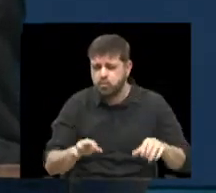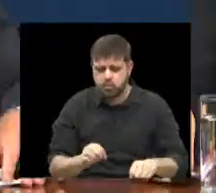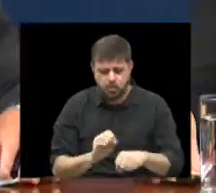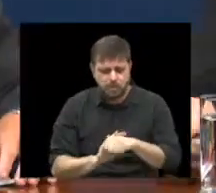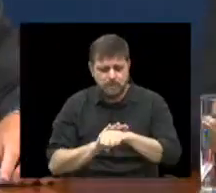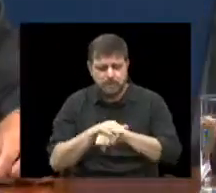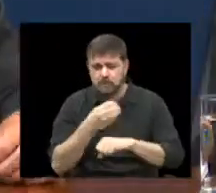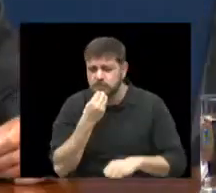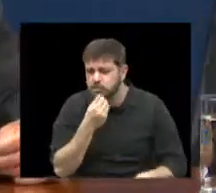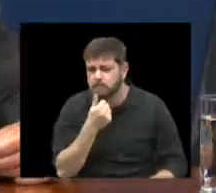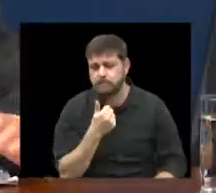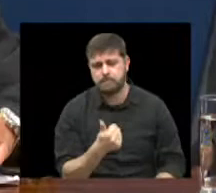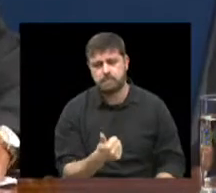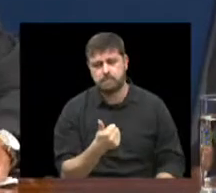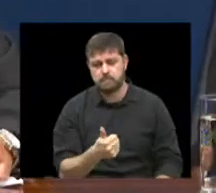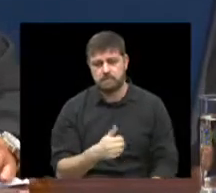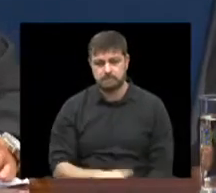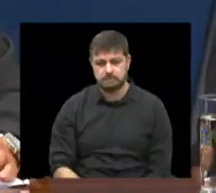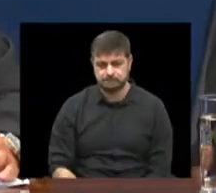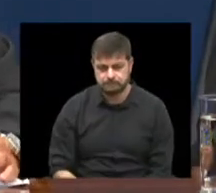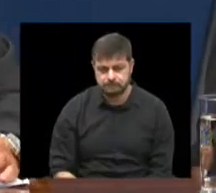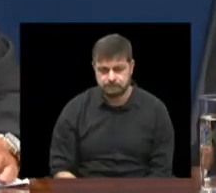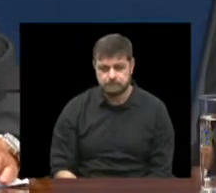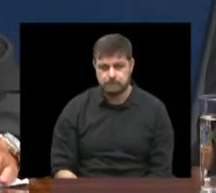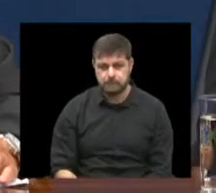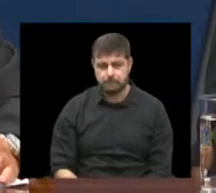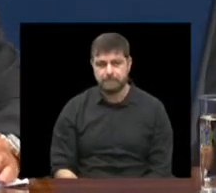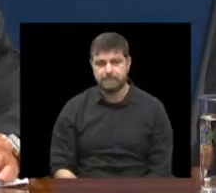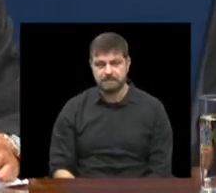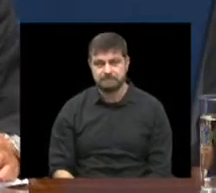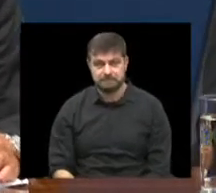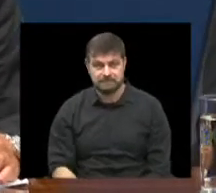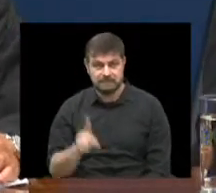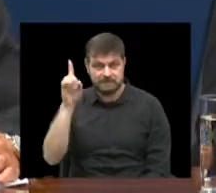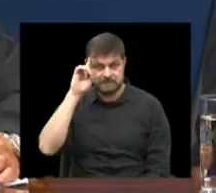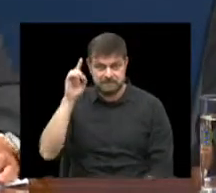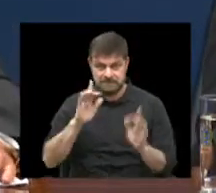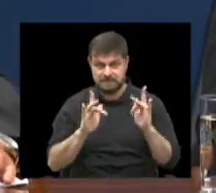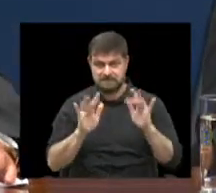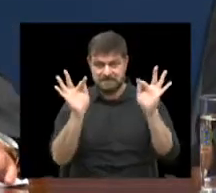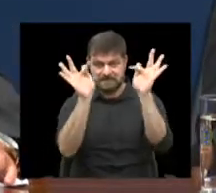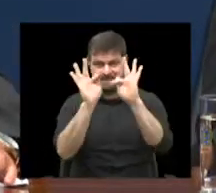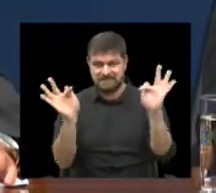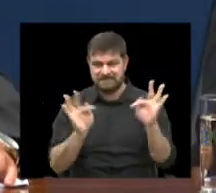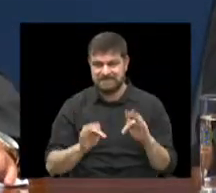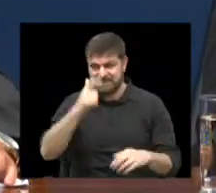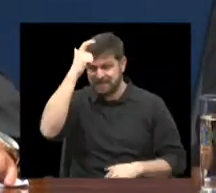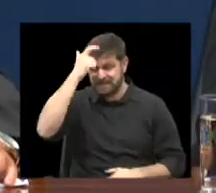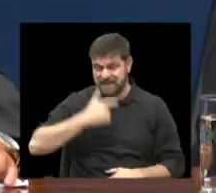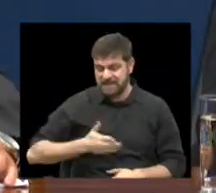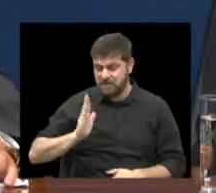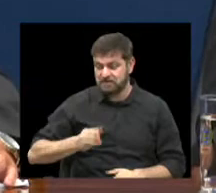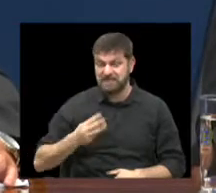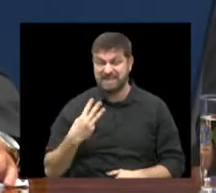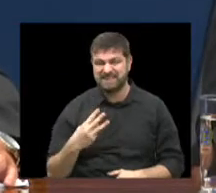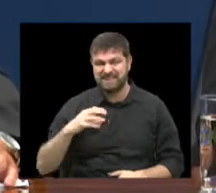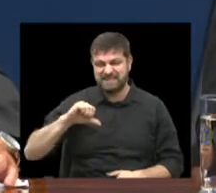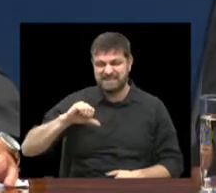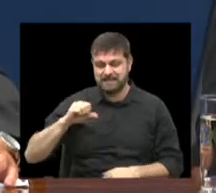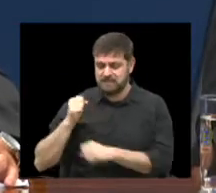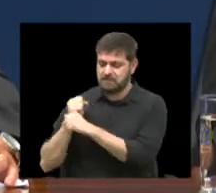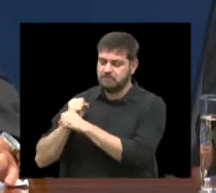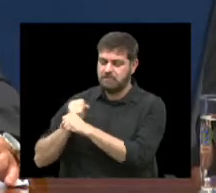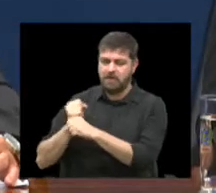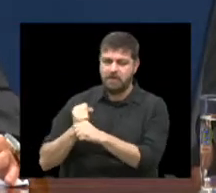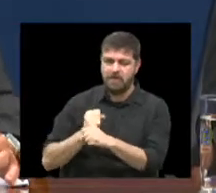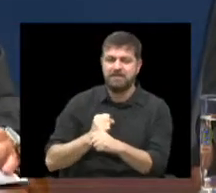obrigado. Obrigado, vereador Edson Ribeiro. Feliz dia dos namorados, né? Eu estou namorando a minha esposa, ele vai fazer 39 anos, graças a Deus.